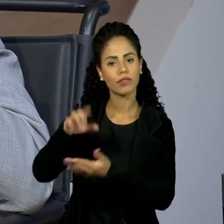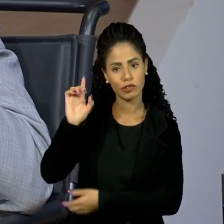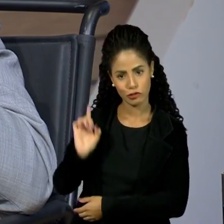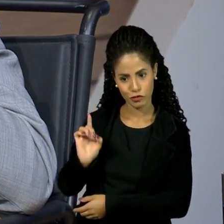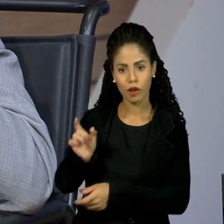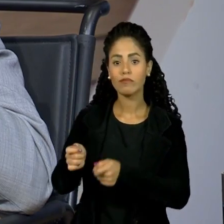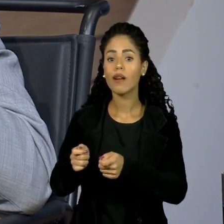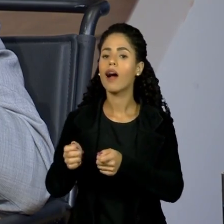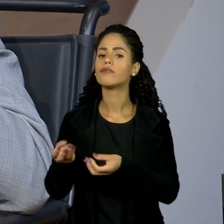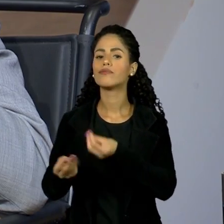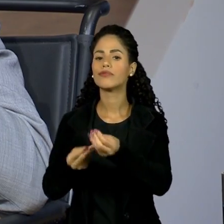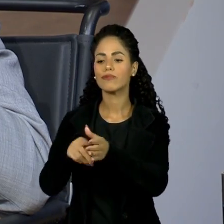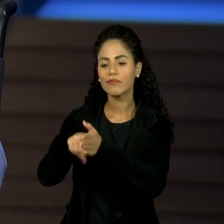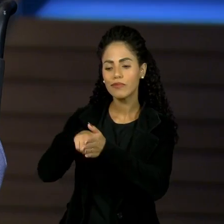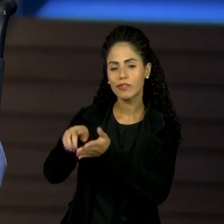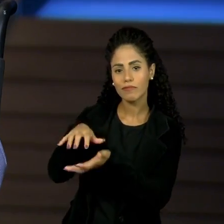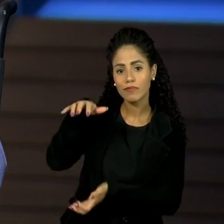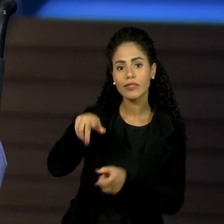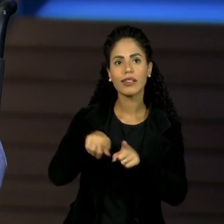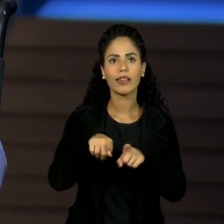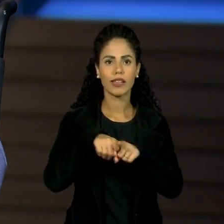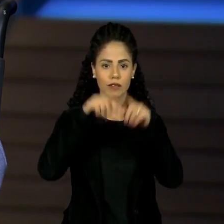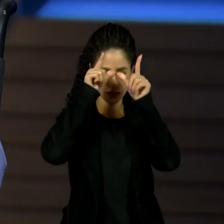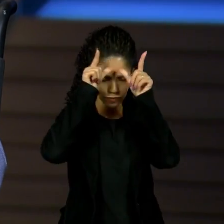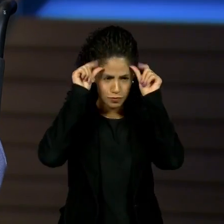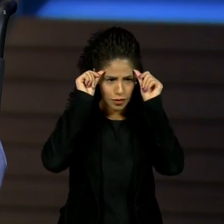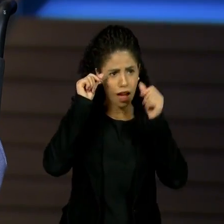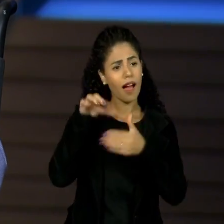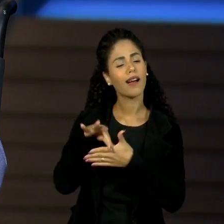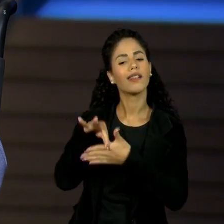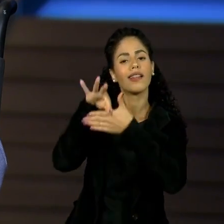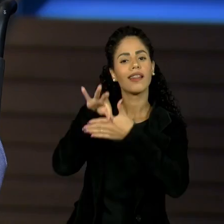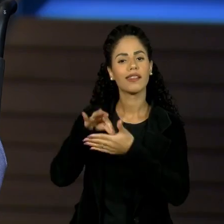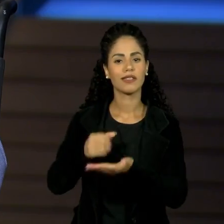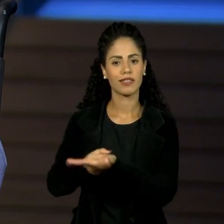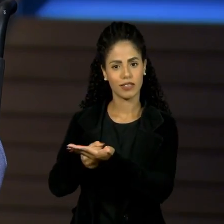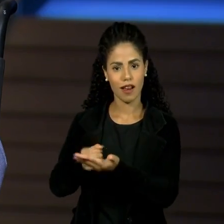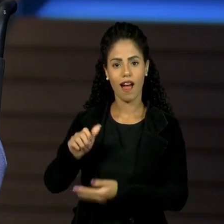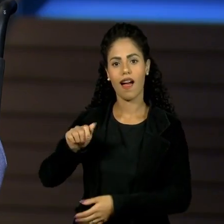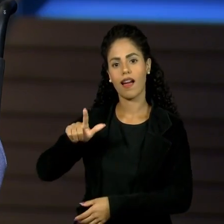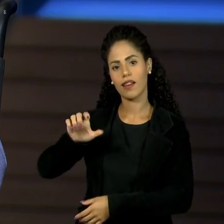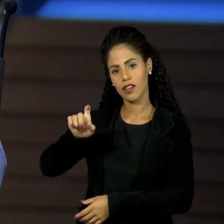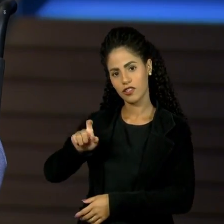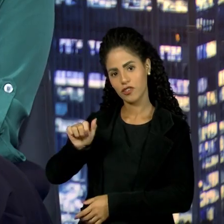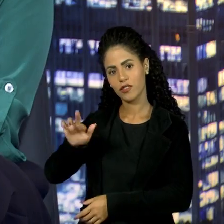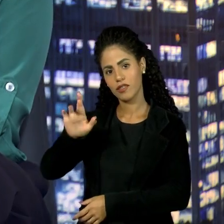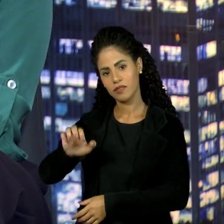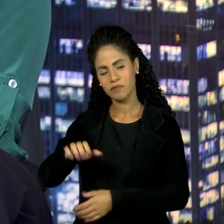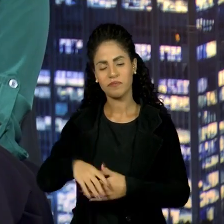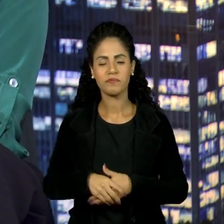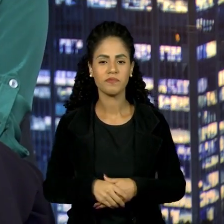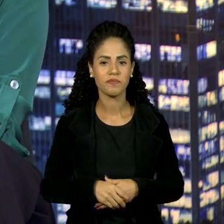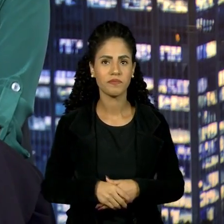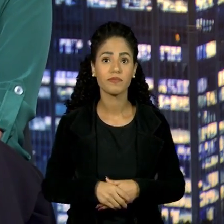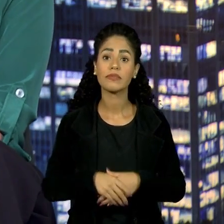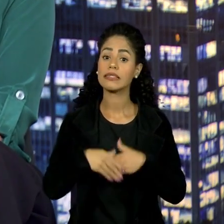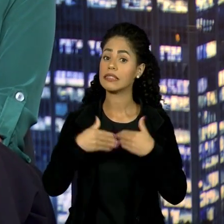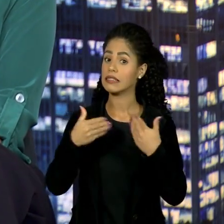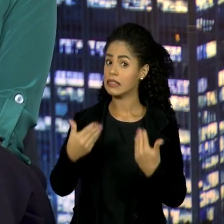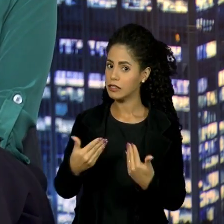da Longevidade, e o enfermeiro e líder da comunidade compassiva, Alexandre Silva. Bom, uma